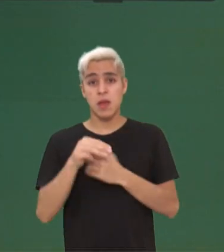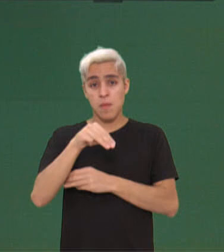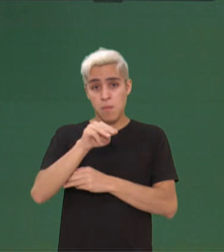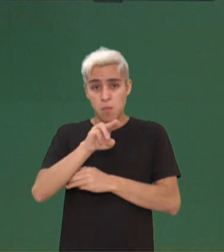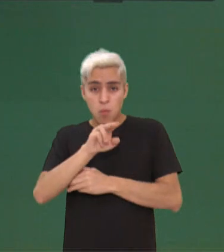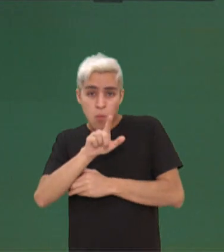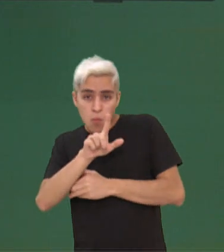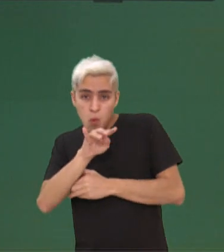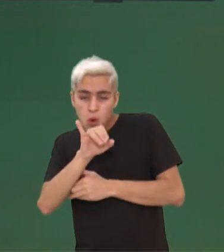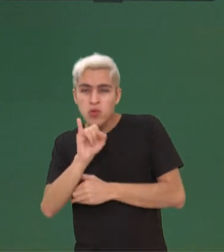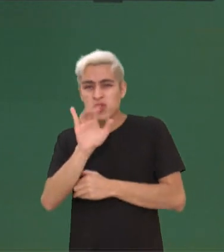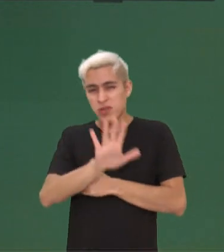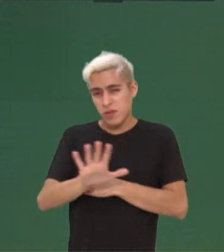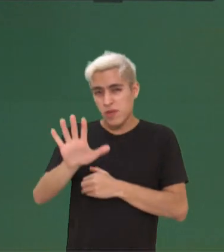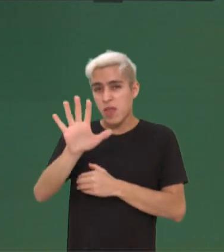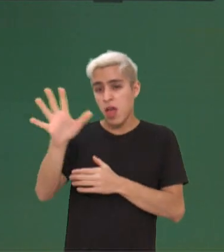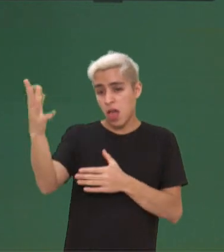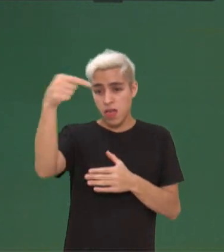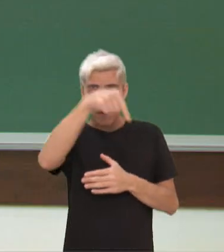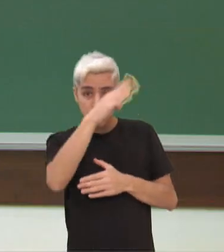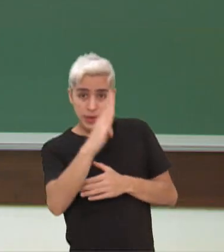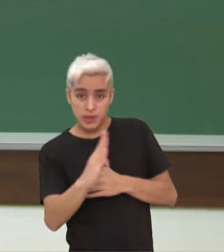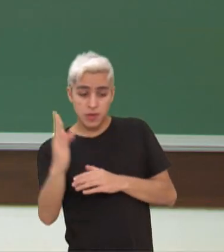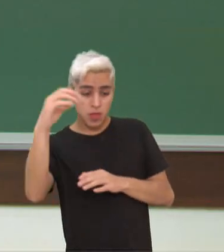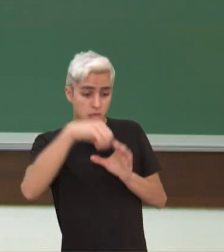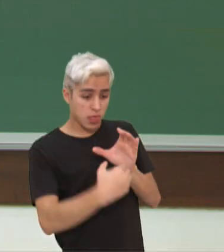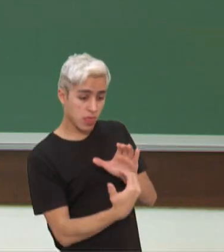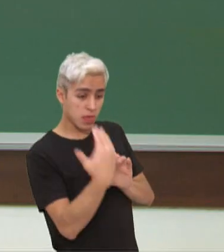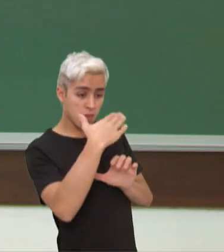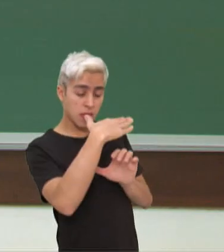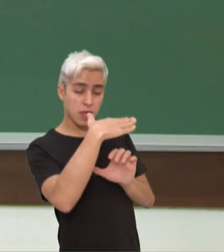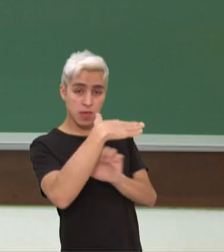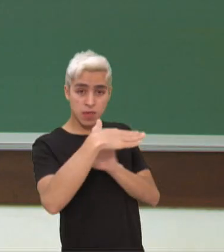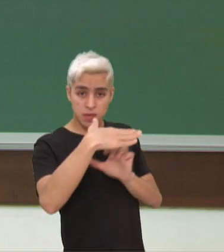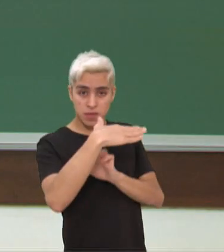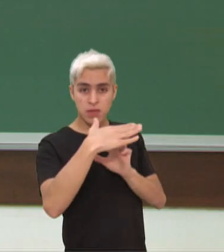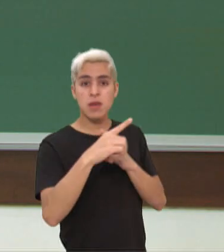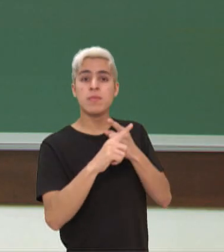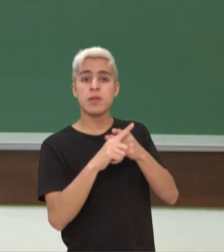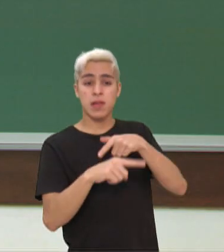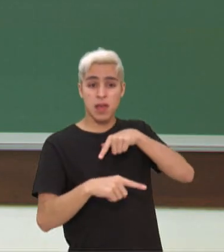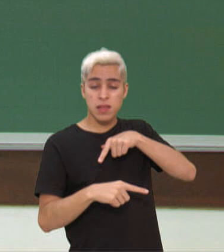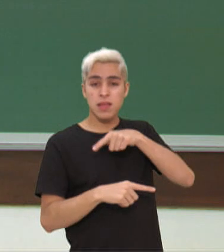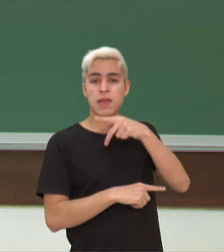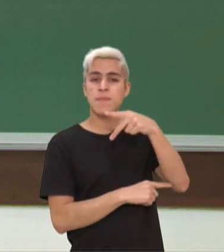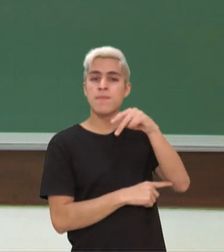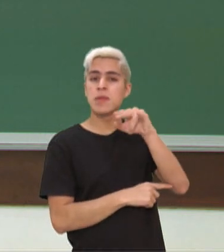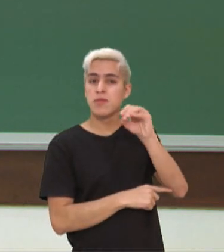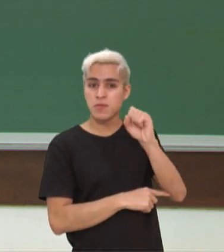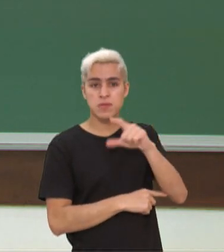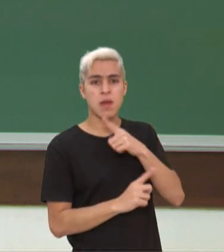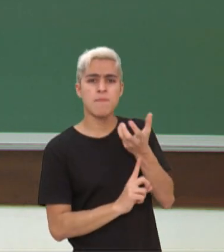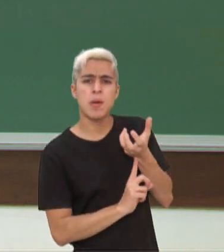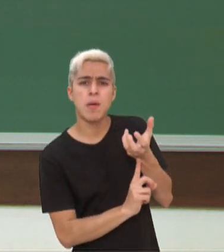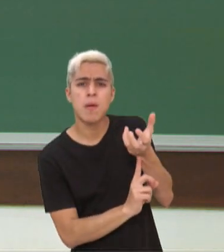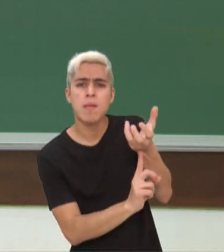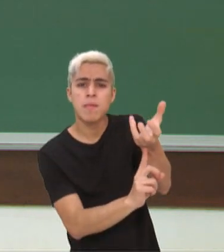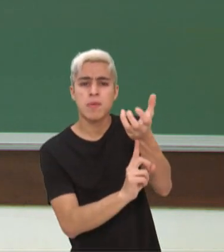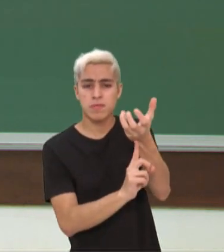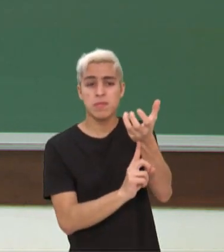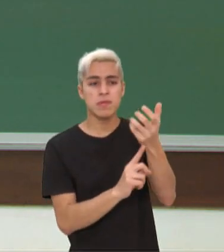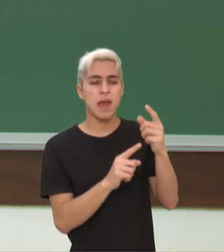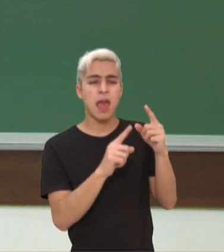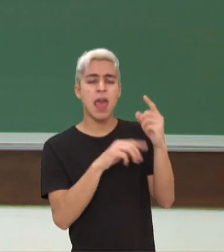se instalaram no Brasil, porque o Brasil tinha grandes áreas plantadas e tem ainda de pinos, que é, ou de eucalipto, que são